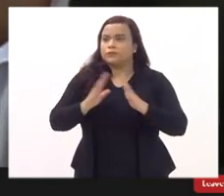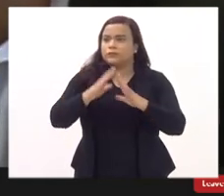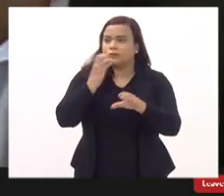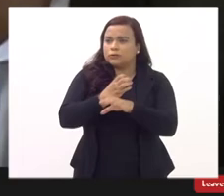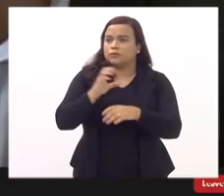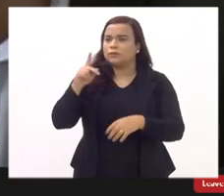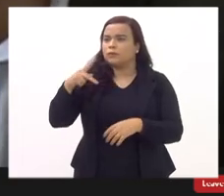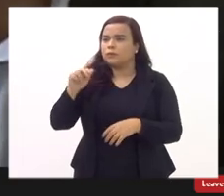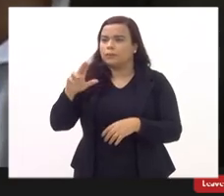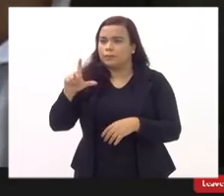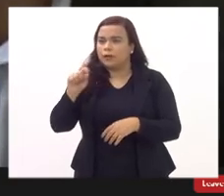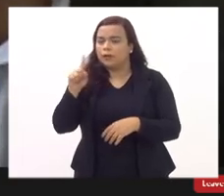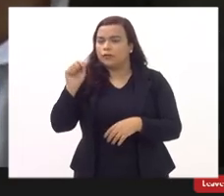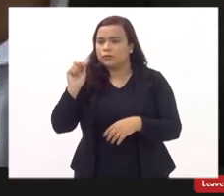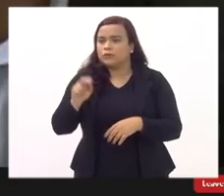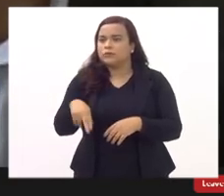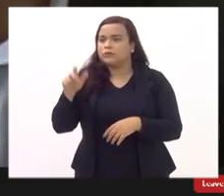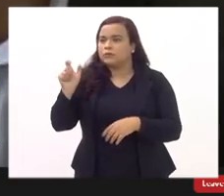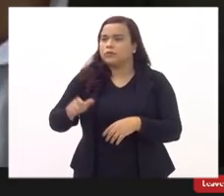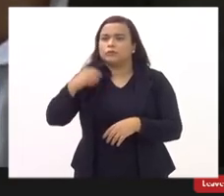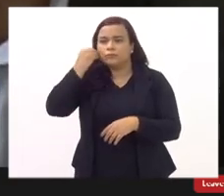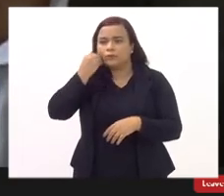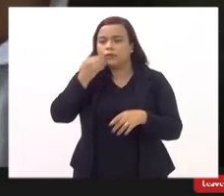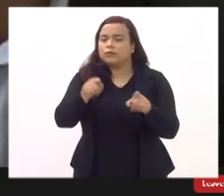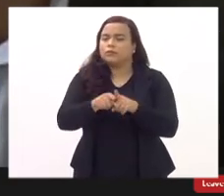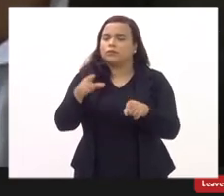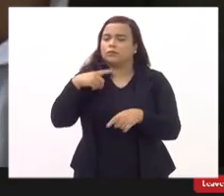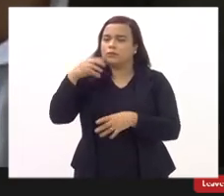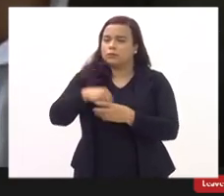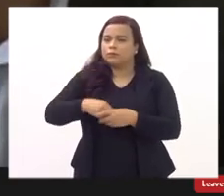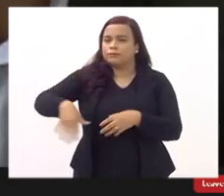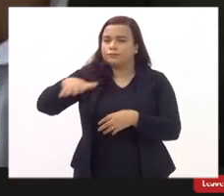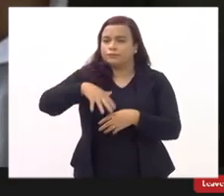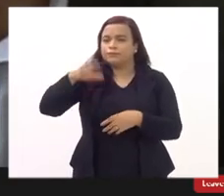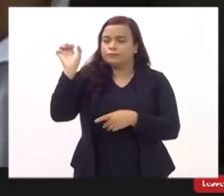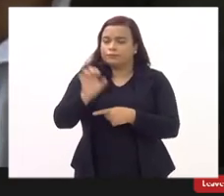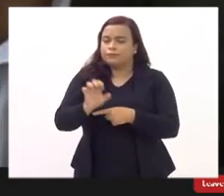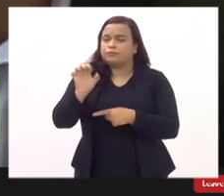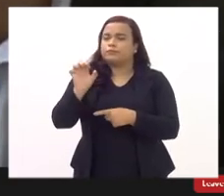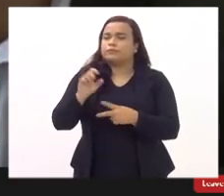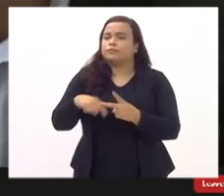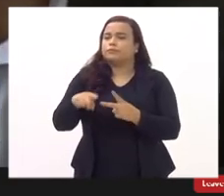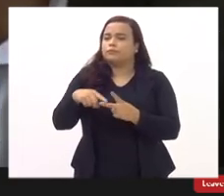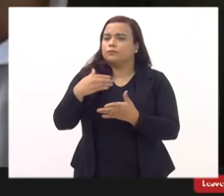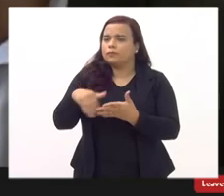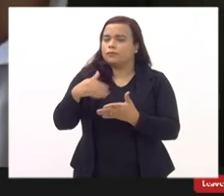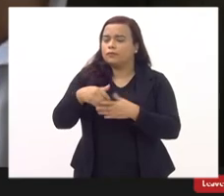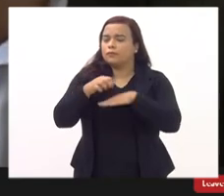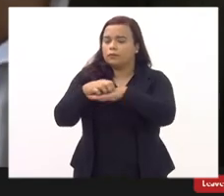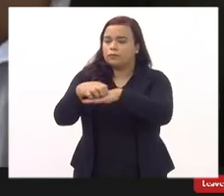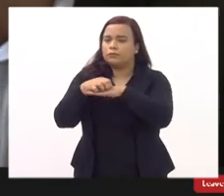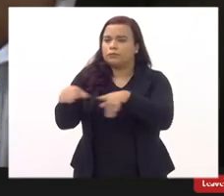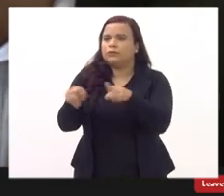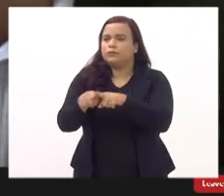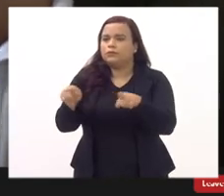Zen, que tem grande experiência também dentro do governo do Estado, Secretaria de Transporte, a gente precisa envolver também a